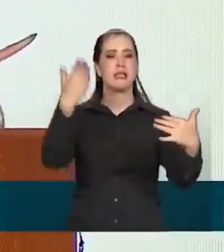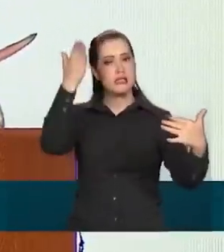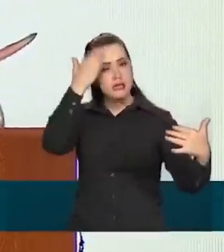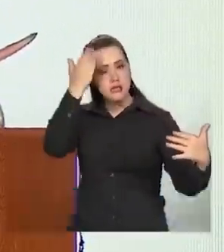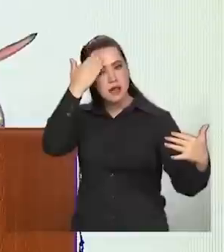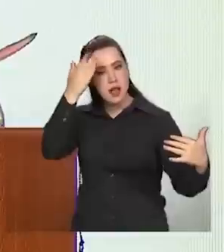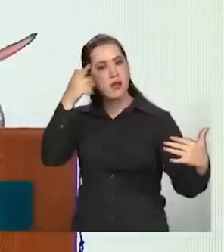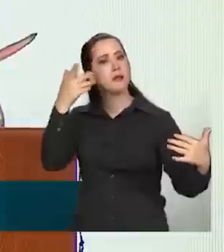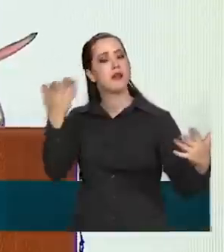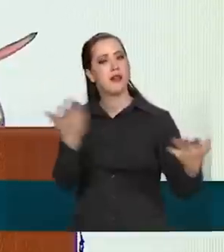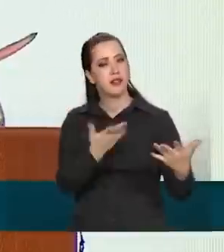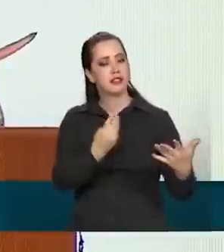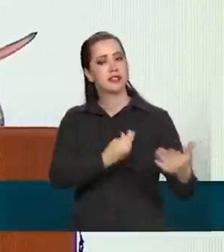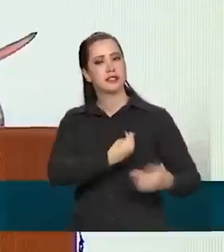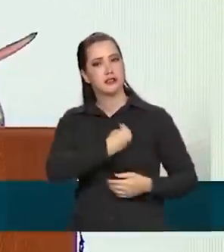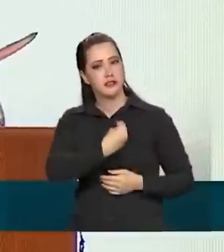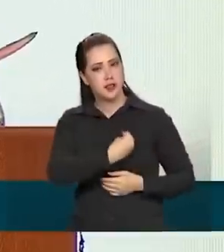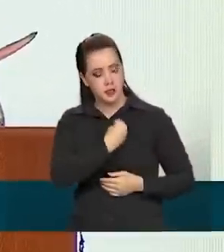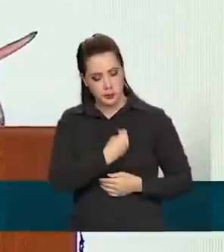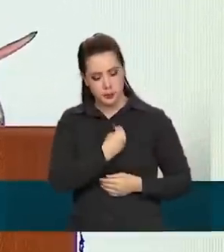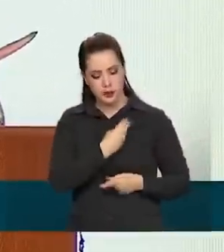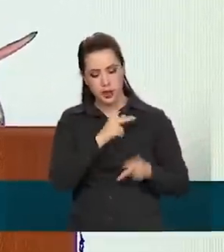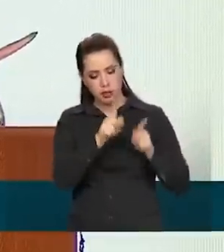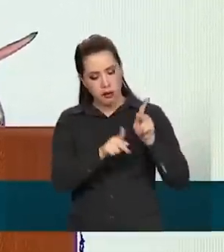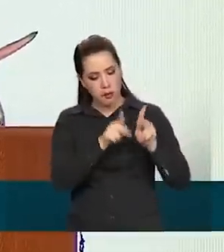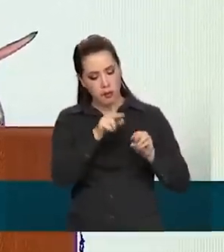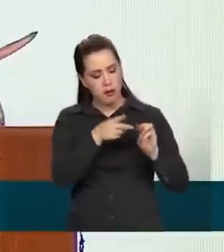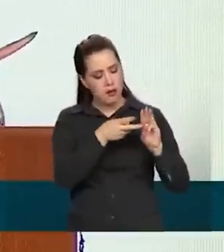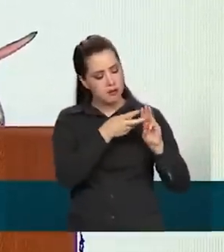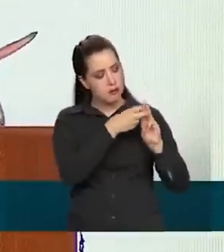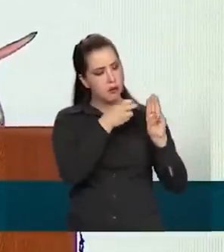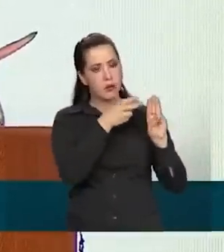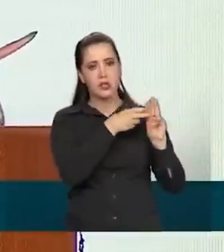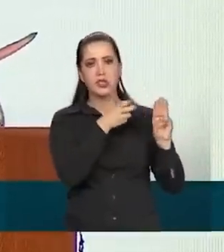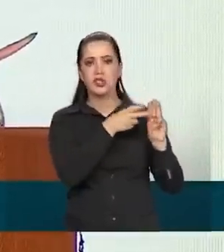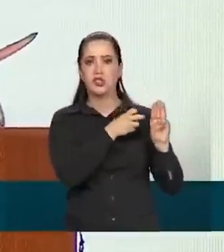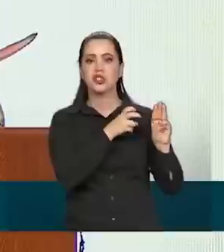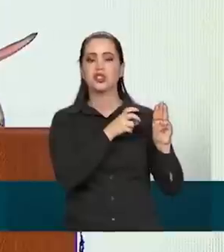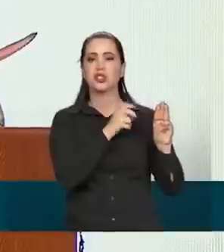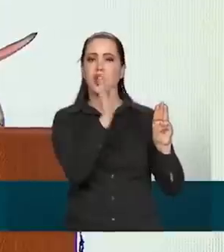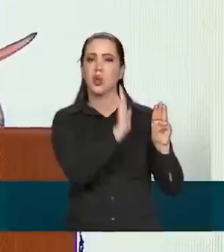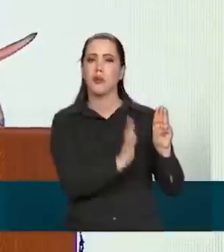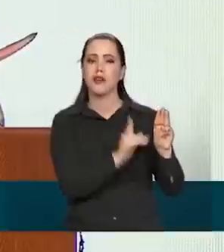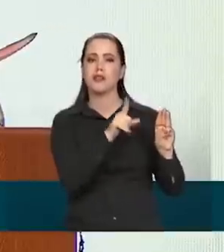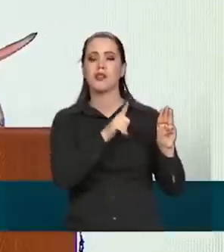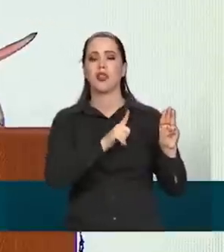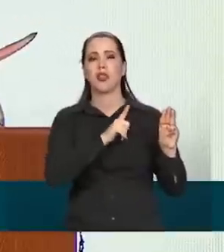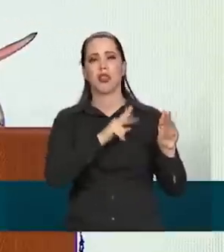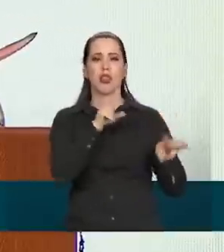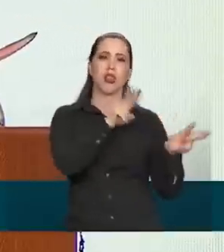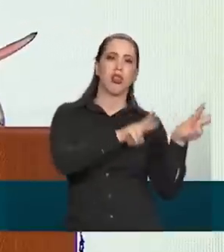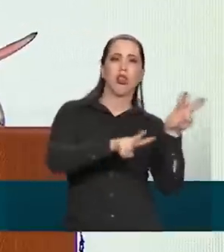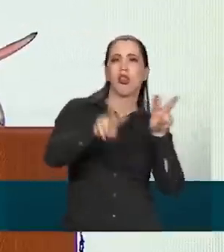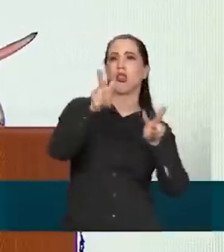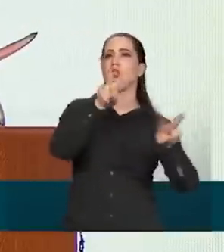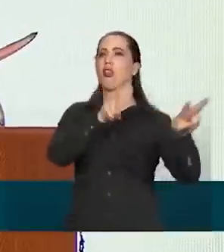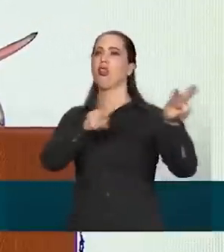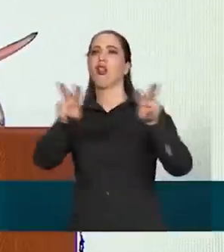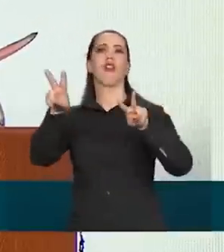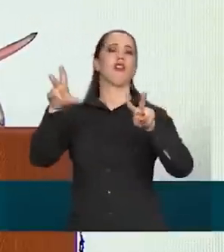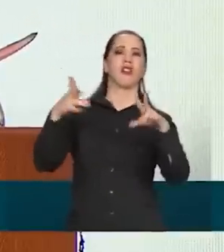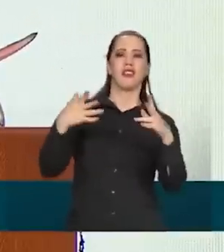saibam que a existência dos povos indígenas do Brasil é cercada por uma leitura